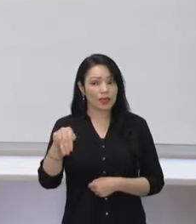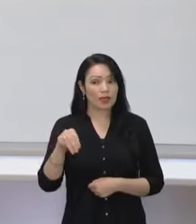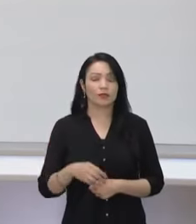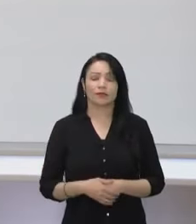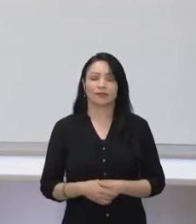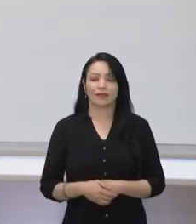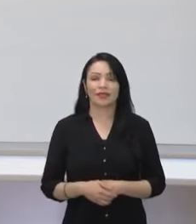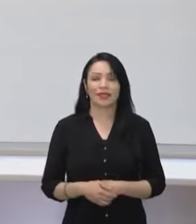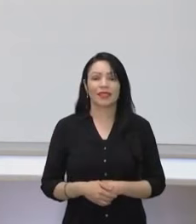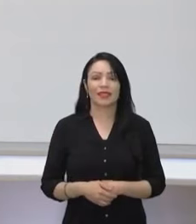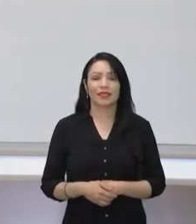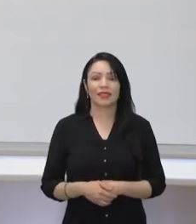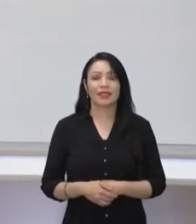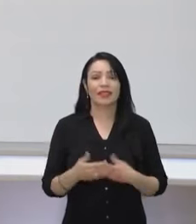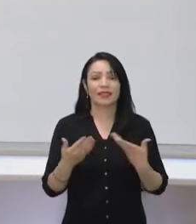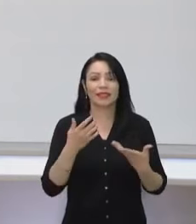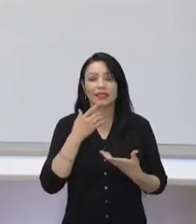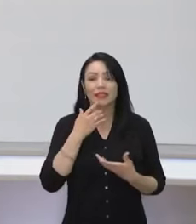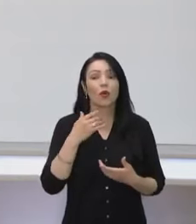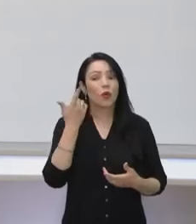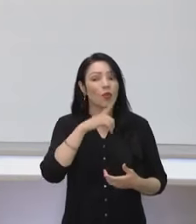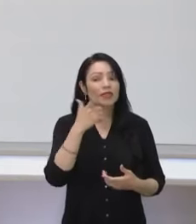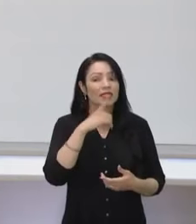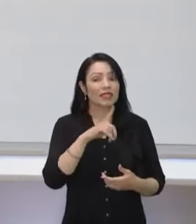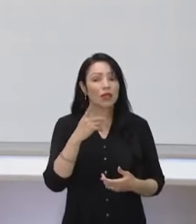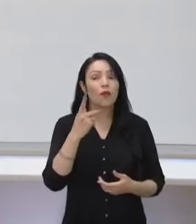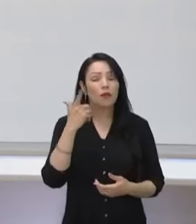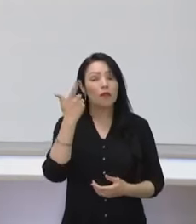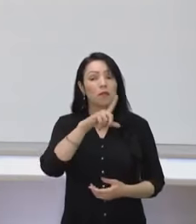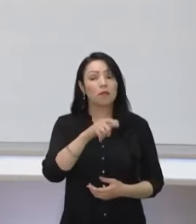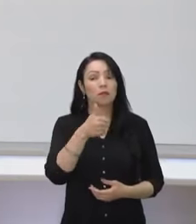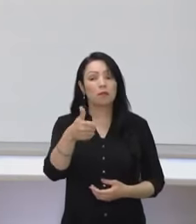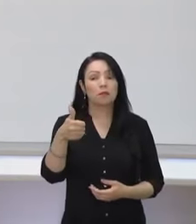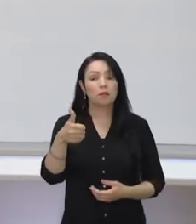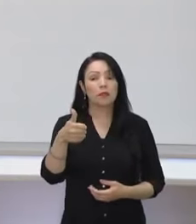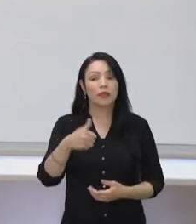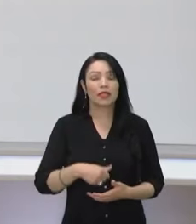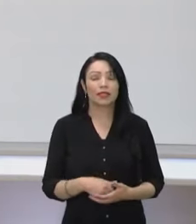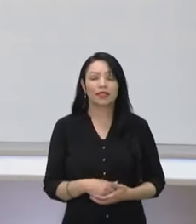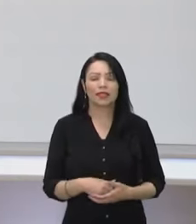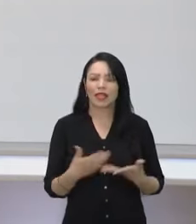mínimo, desculpe. Ele conseguiu superar isso, né? Em alguns